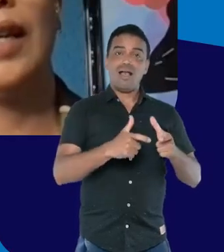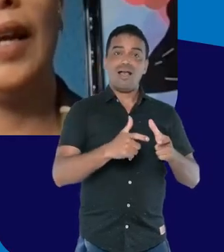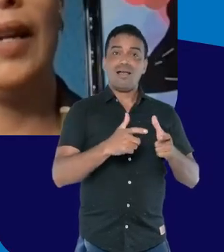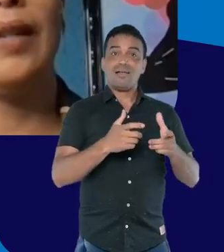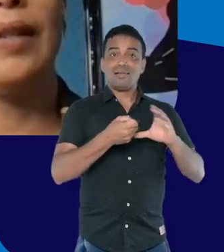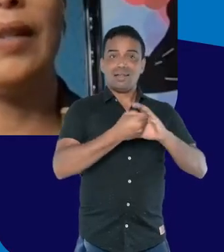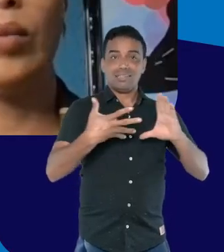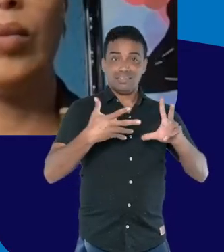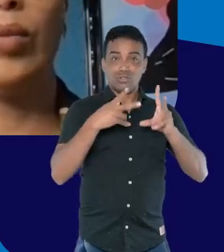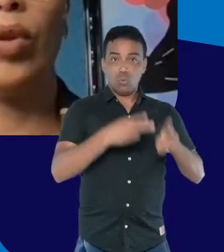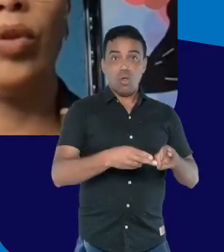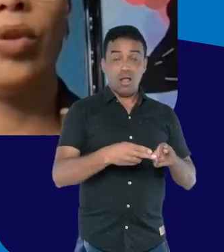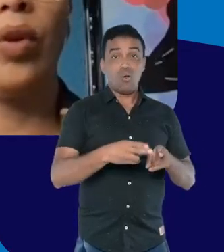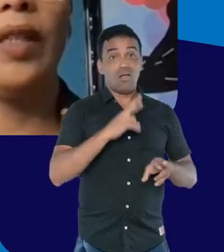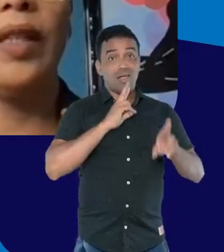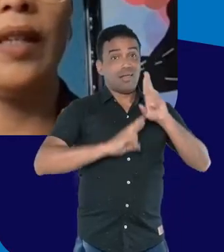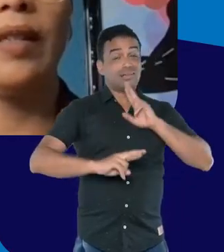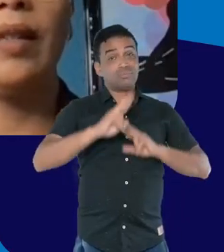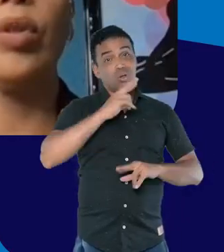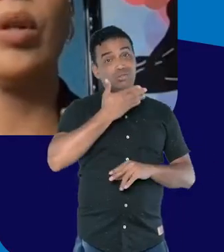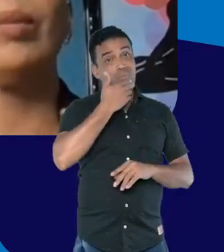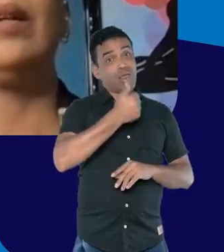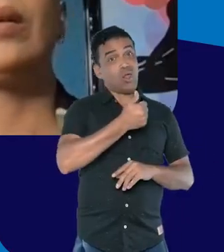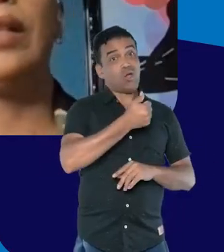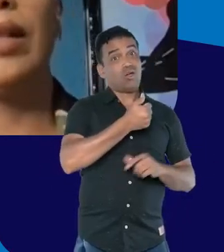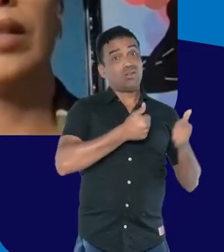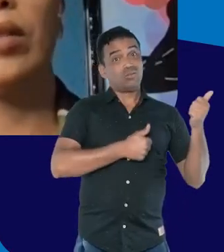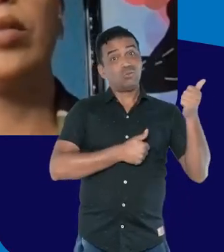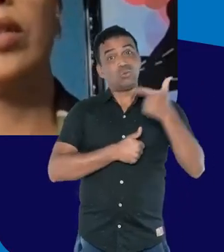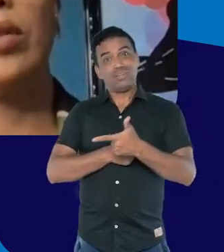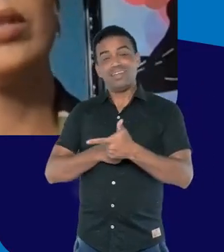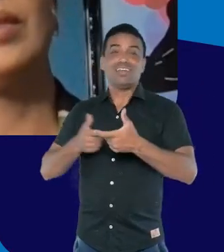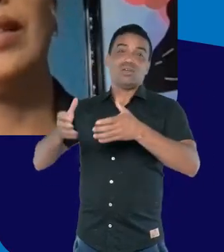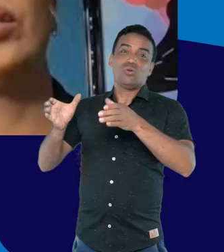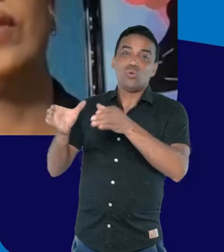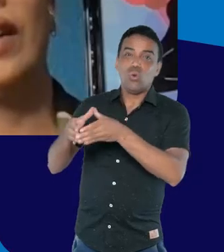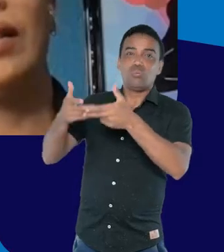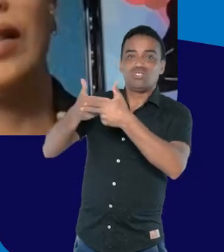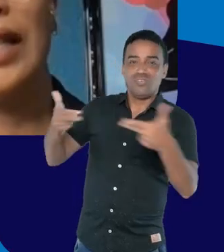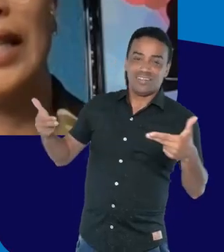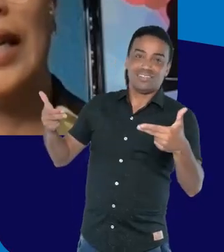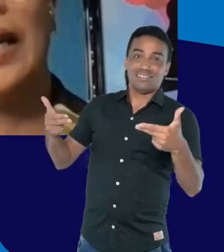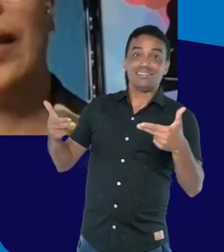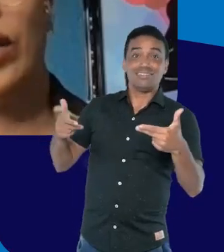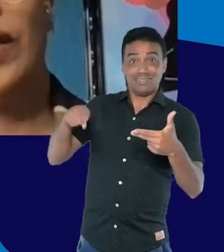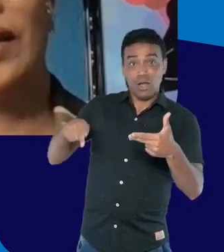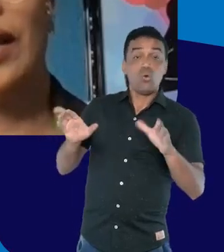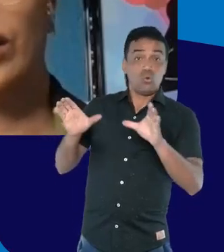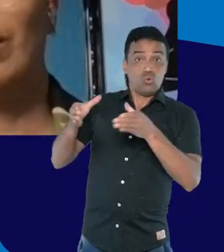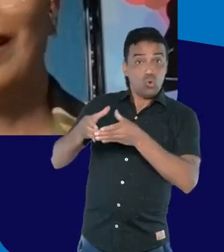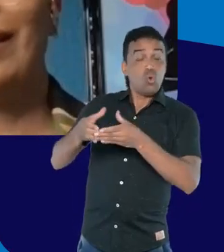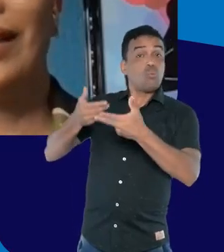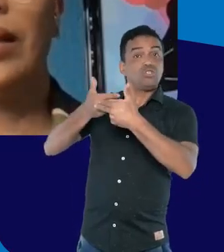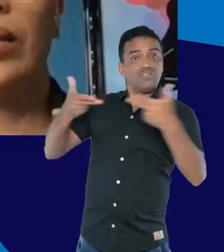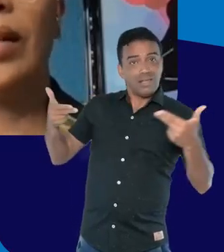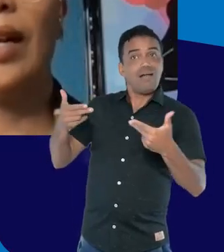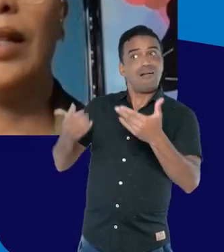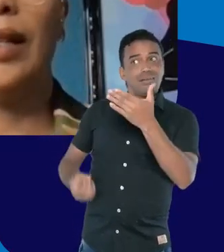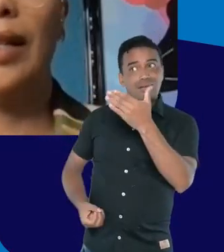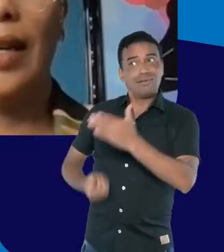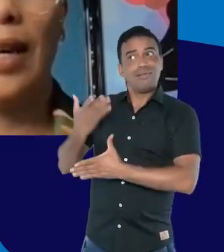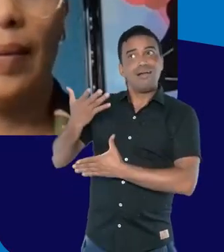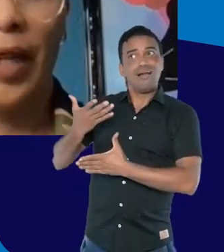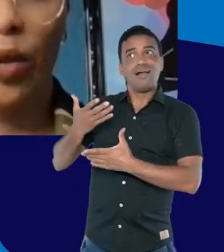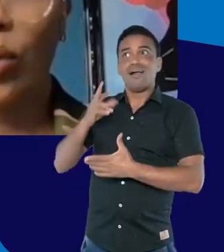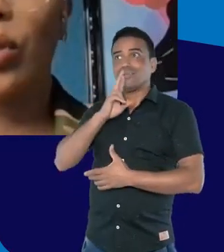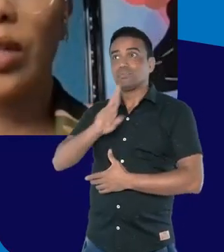homogêneos, elas são soluções que elas não são melhores do que as soluções dos ambientes diversos. Então, a diversidade também tem esse lugar